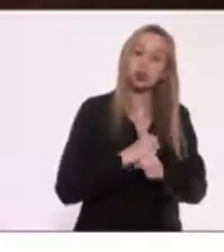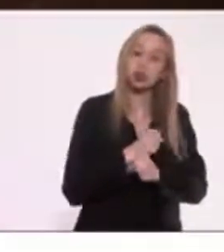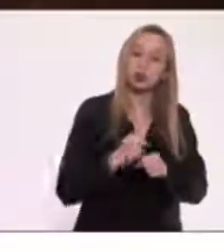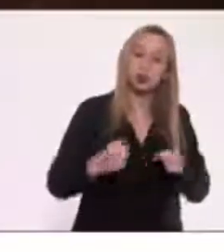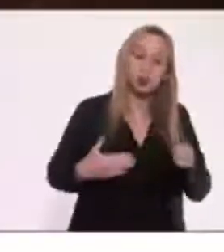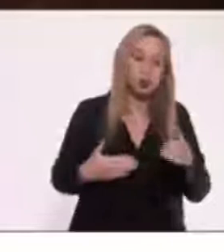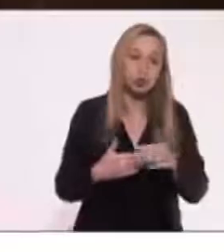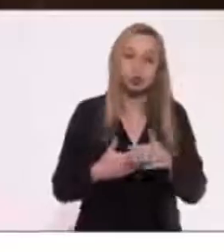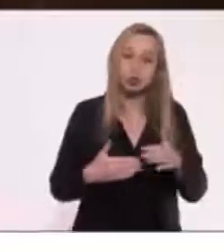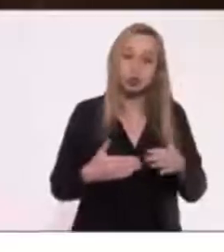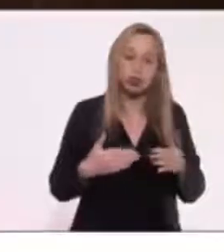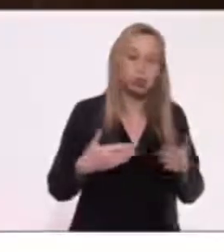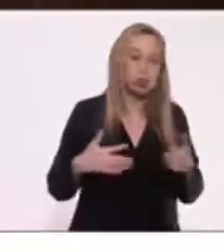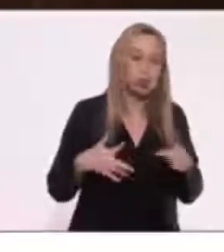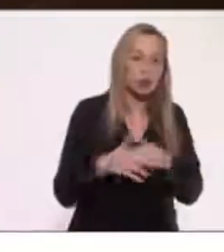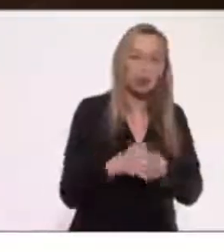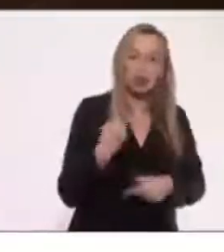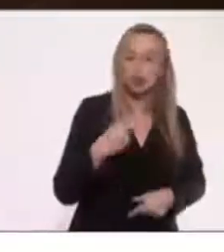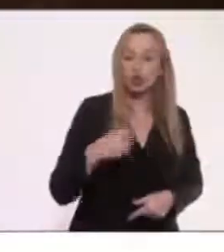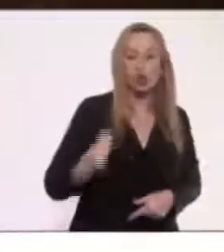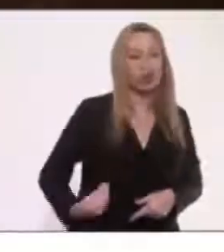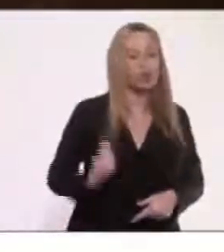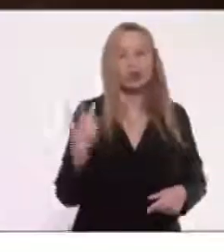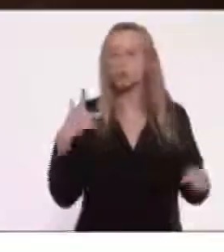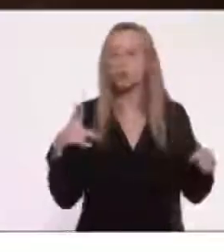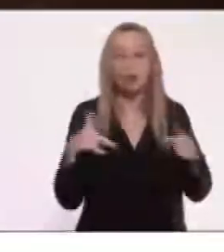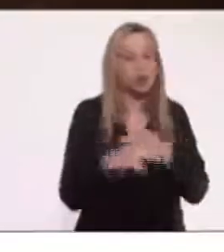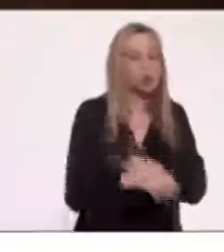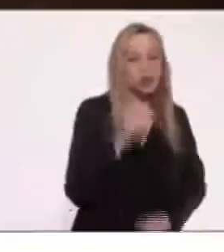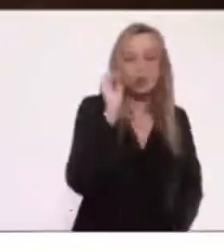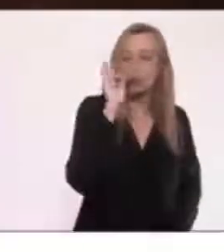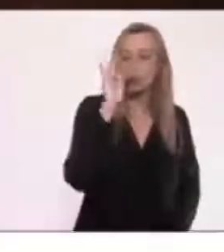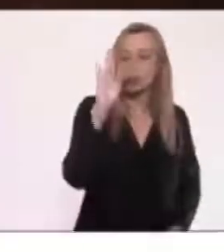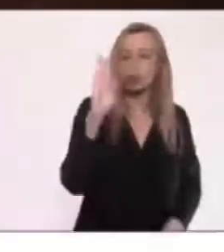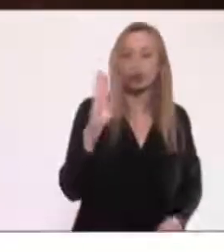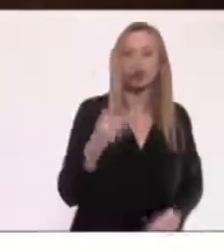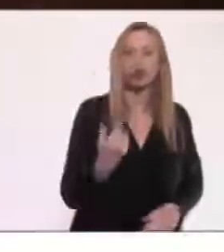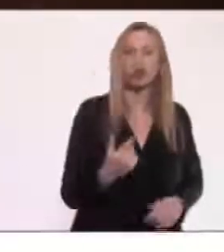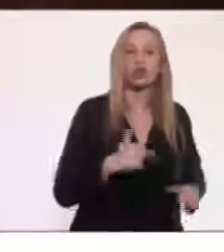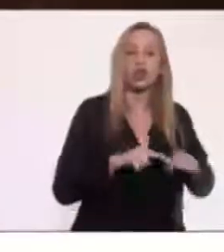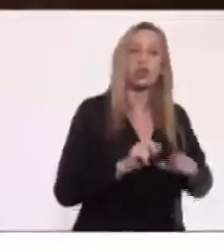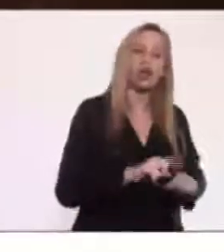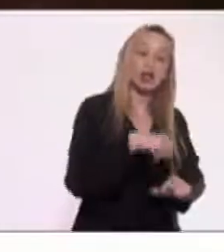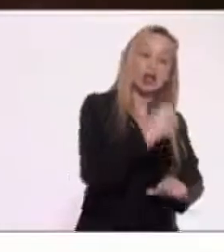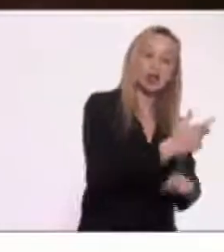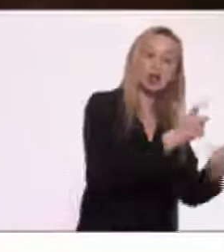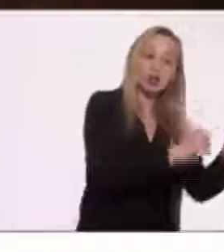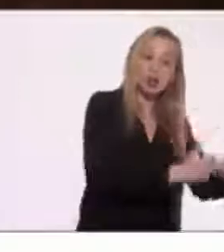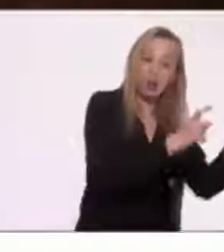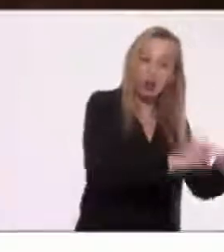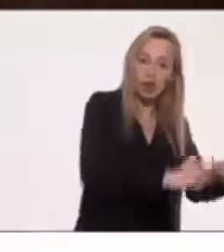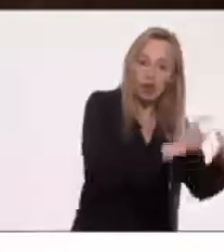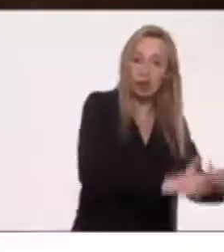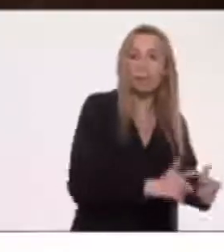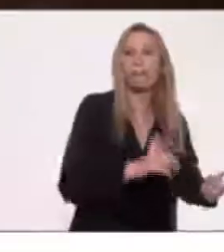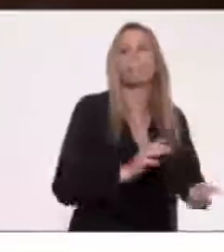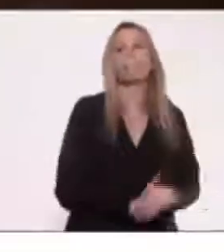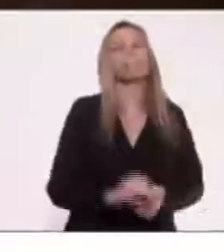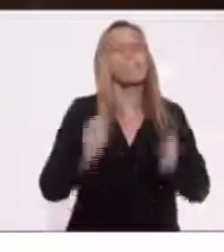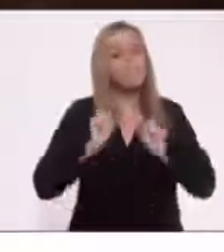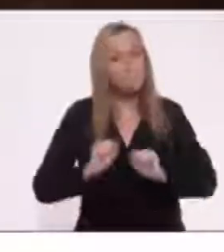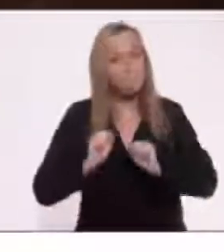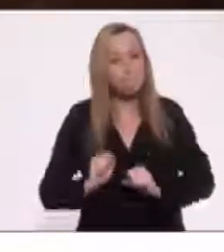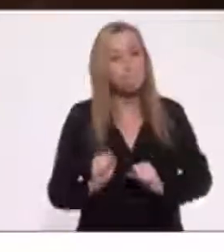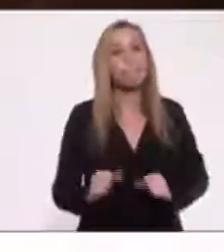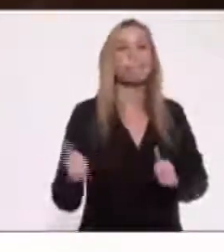interrompendo a sua vida, interrompendo os sonhos, impedindo que ingressem numa outra carreira, que possam